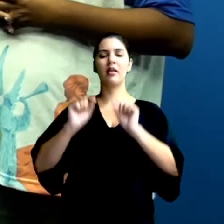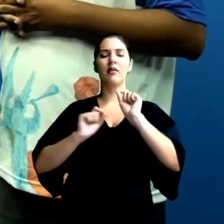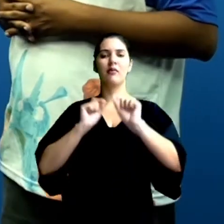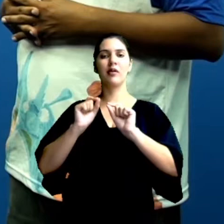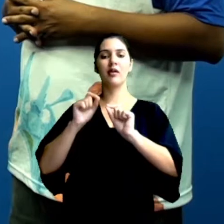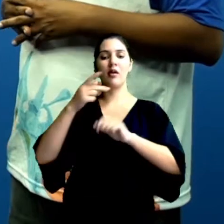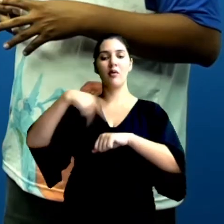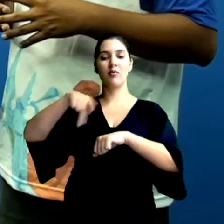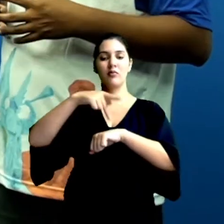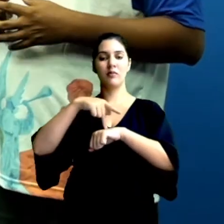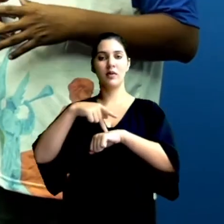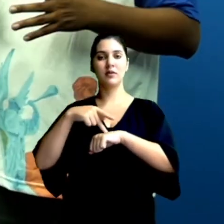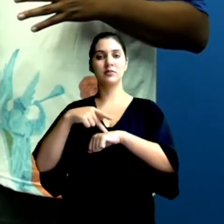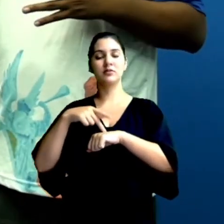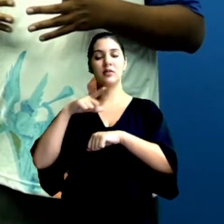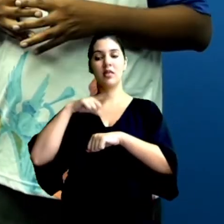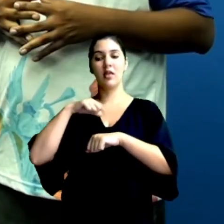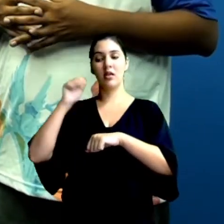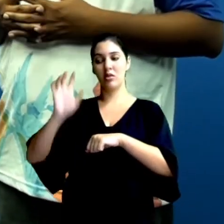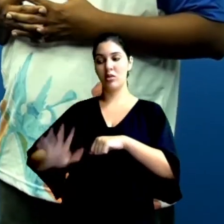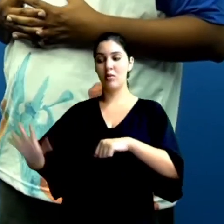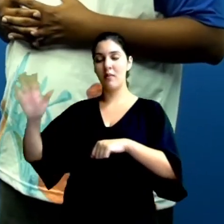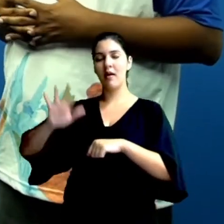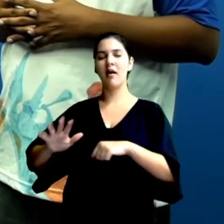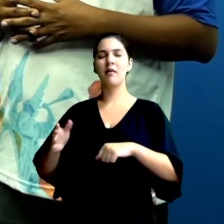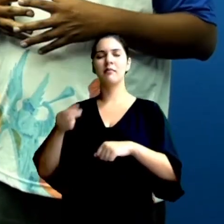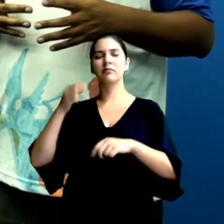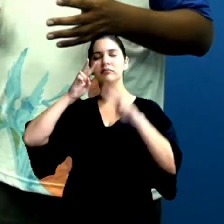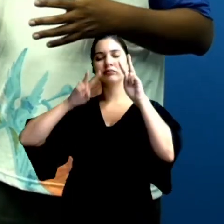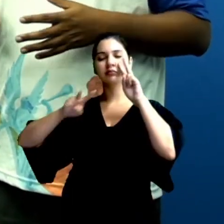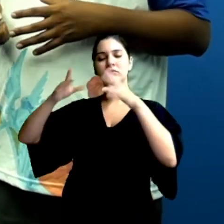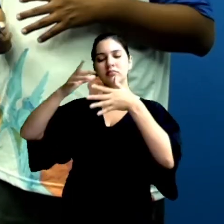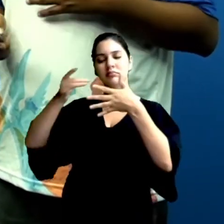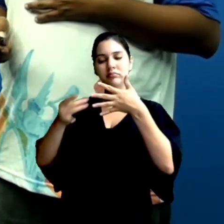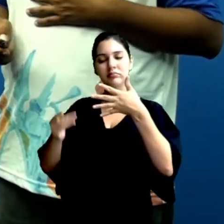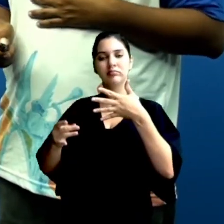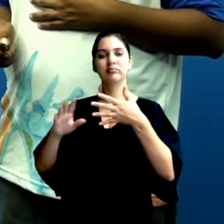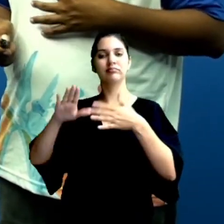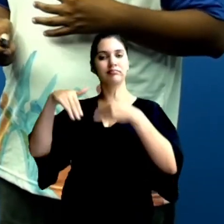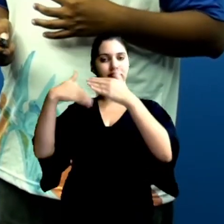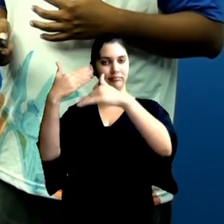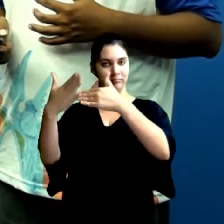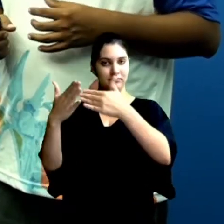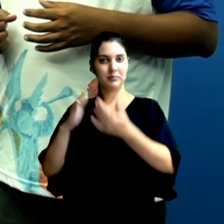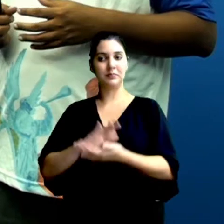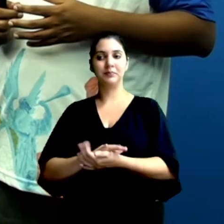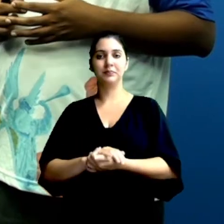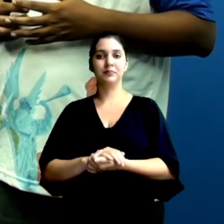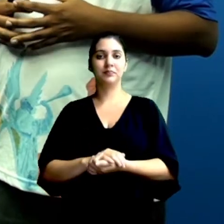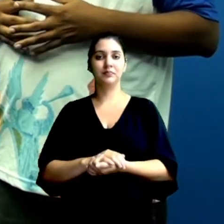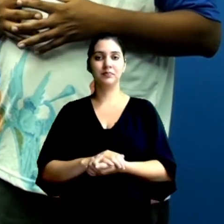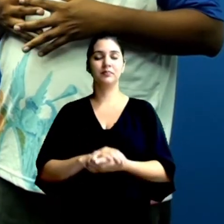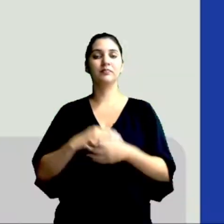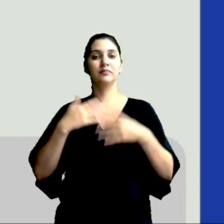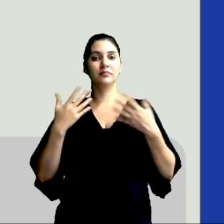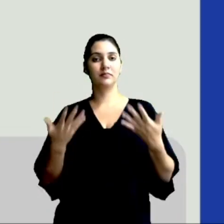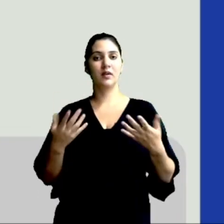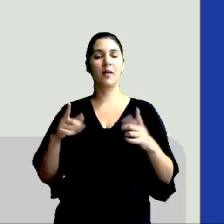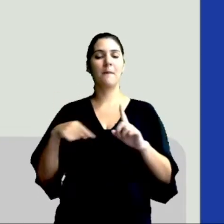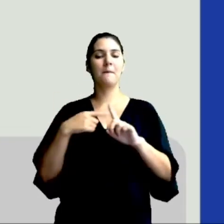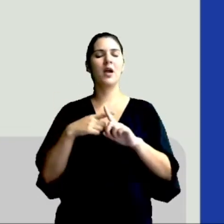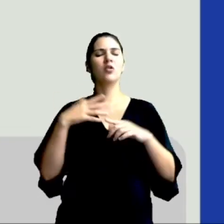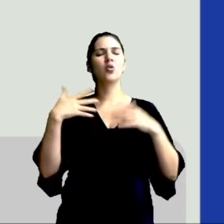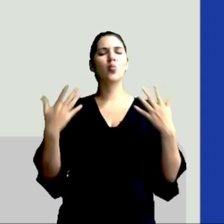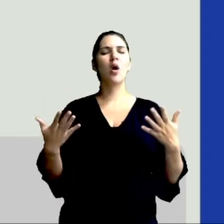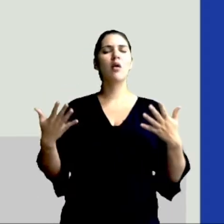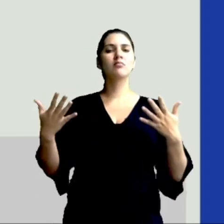esses países, né, que estão no mapa, e a gente vai ver um pouquinho deles aqui, um pouquinho mais à frente. Então, mas qual é o